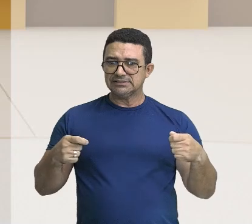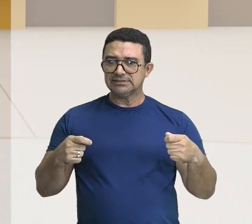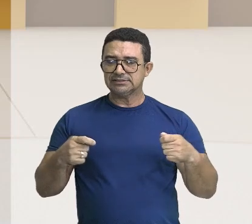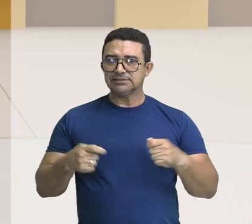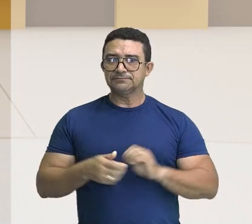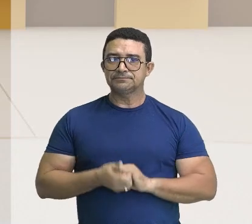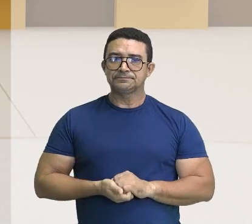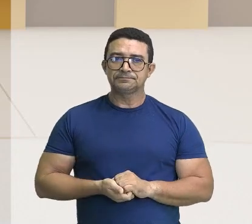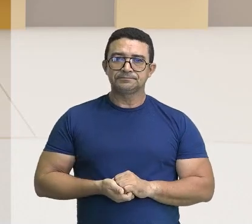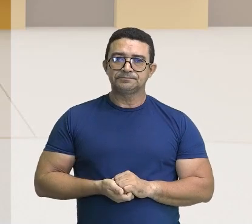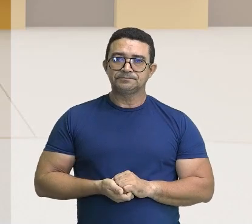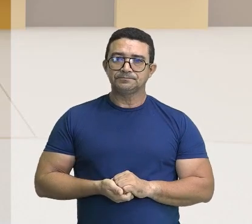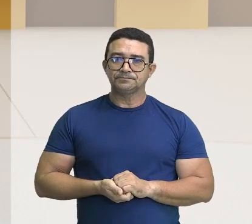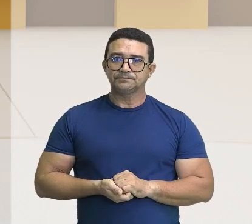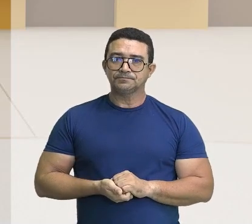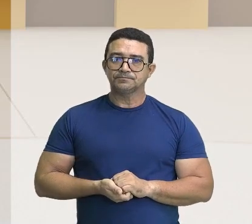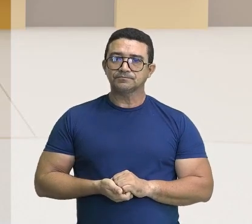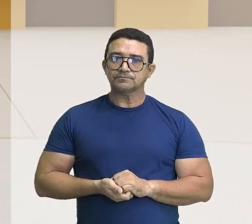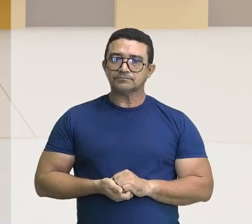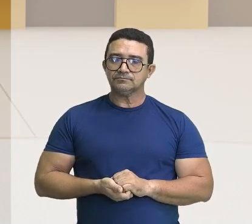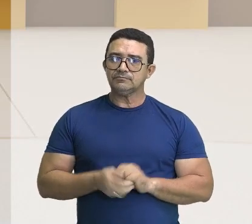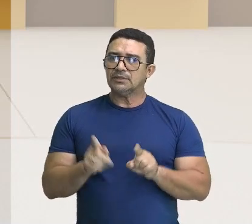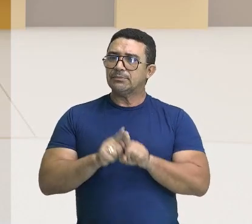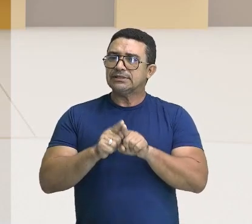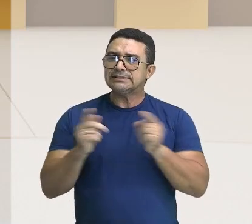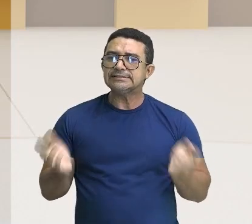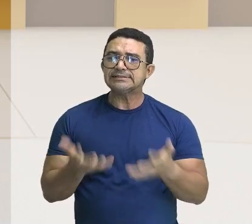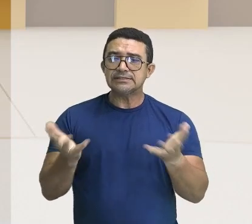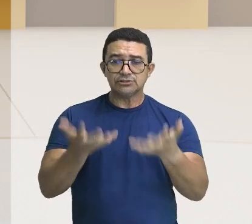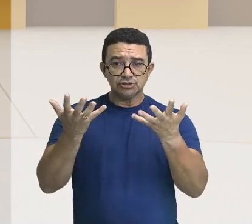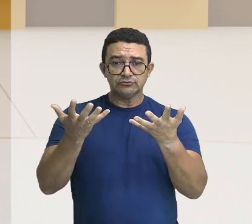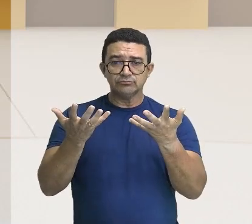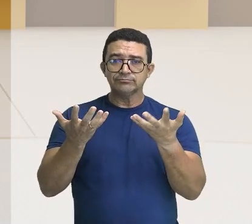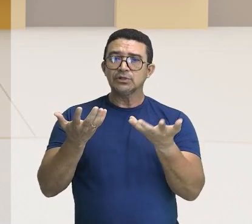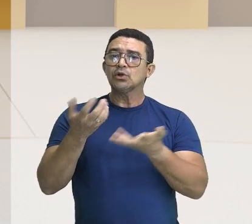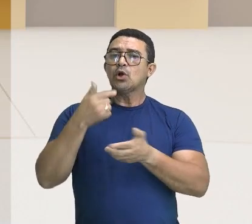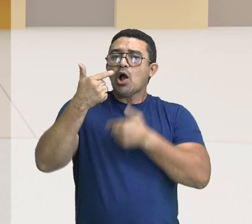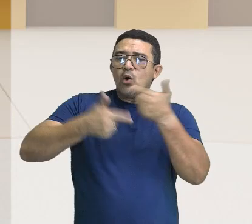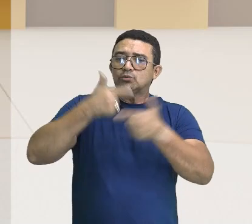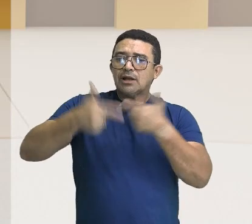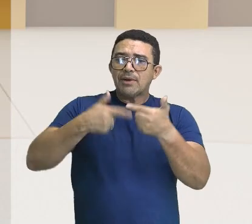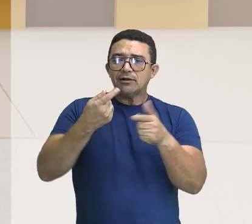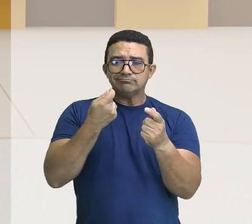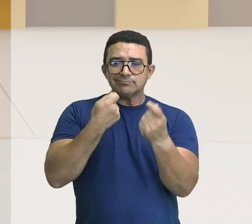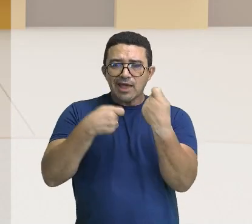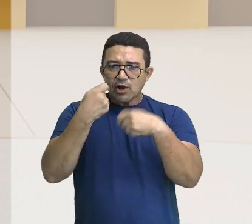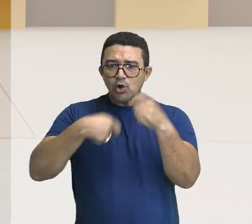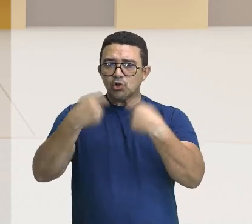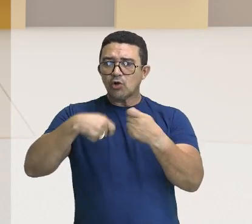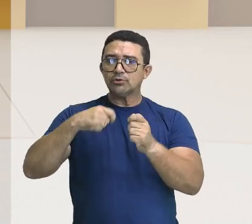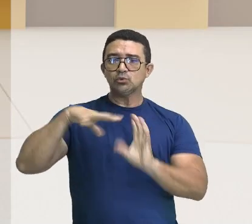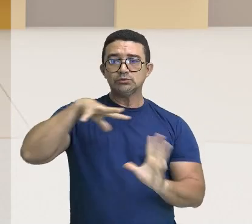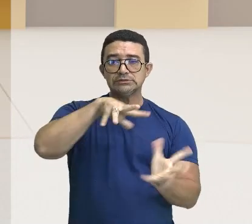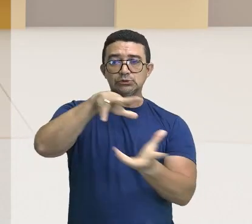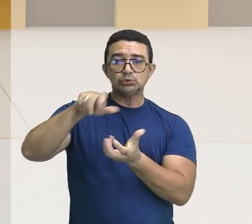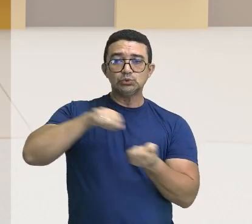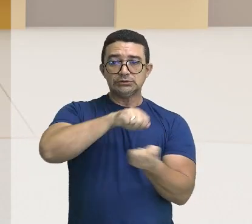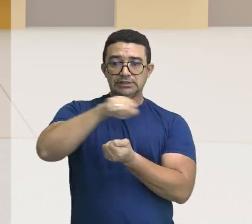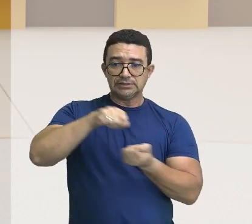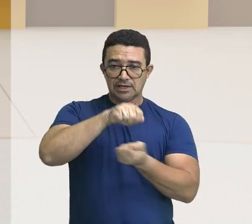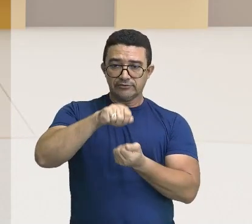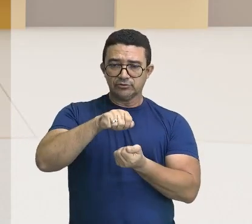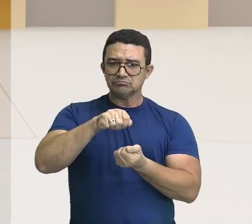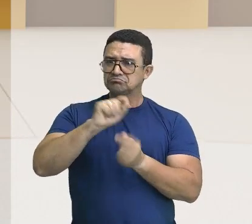fiscalizando e vendo. Temos mais, temos também o incentivo a atividades econômicas sustentáveis.